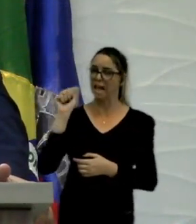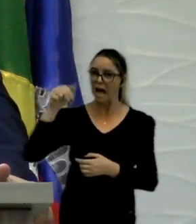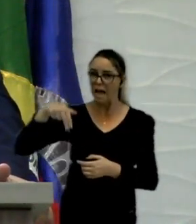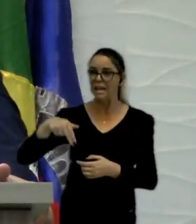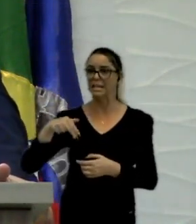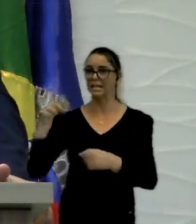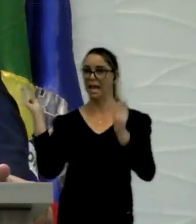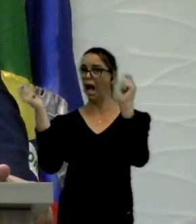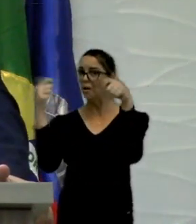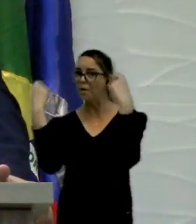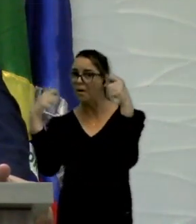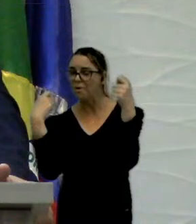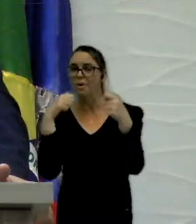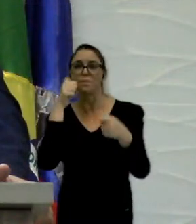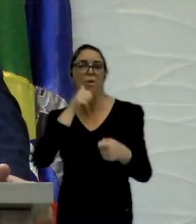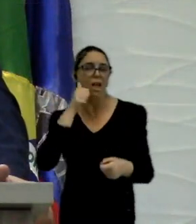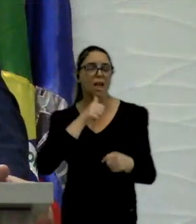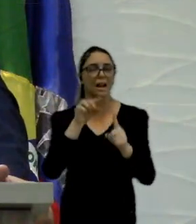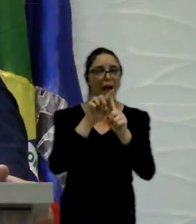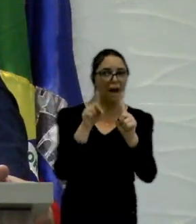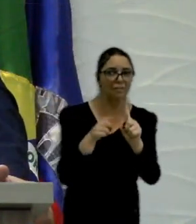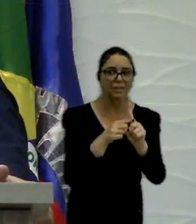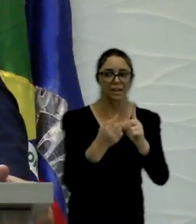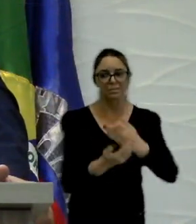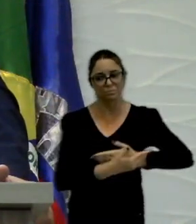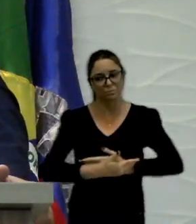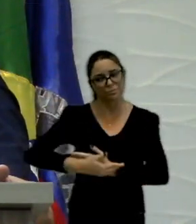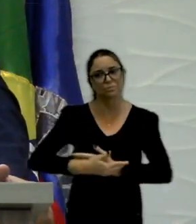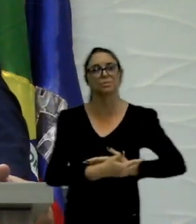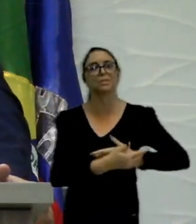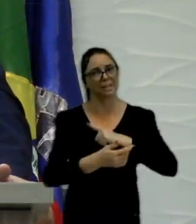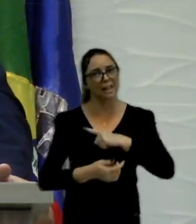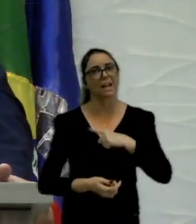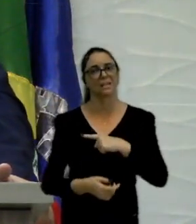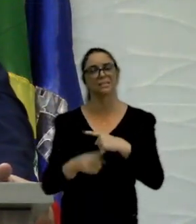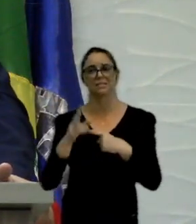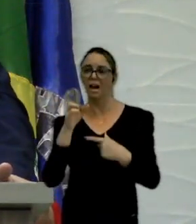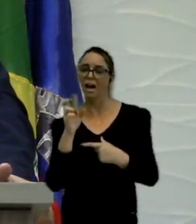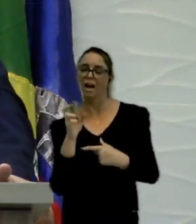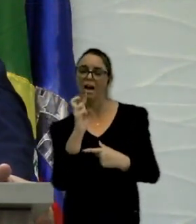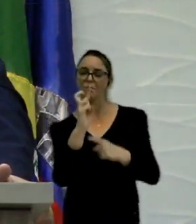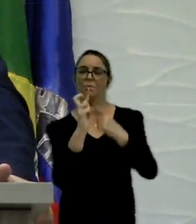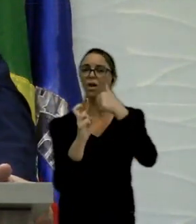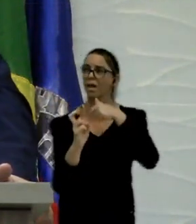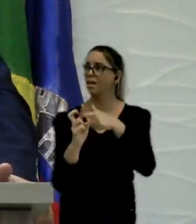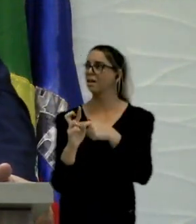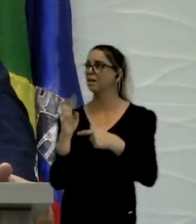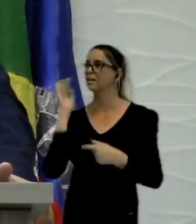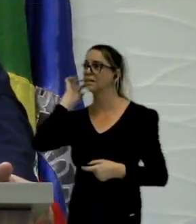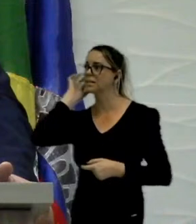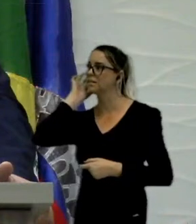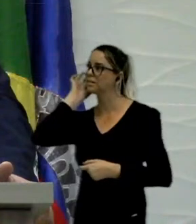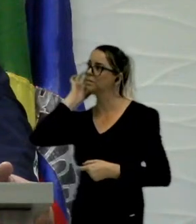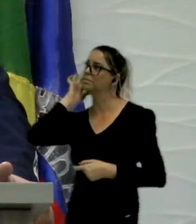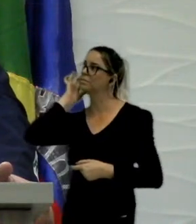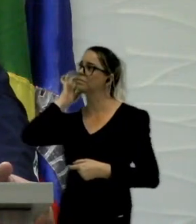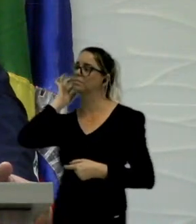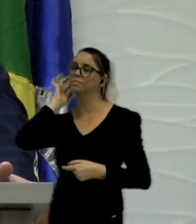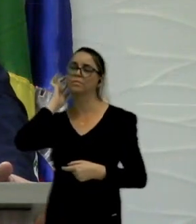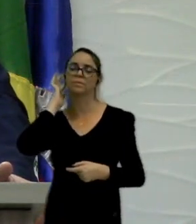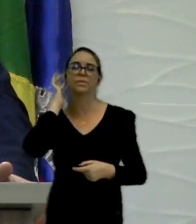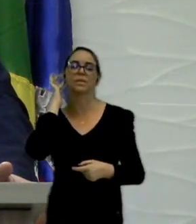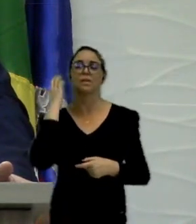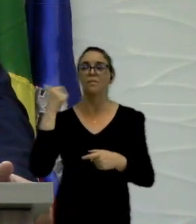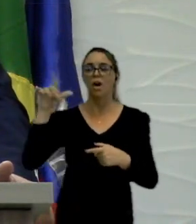nossas gestantes têm bebê lá em Caruaru. Aí agora vai botar as gestantes para Palmares, para